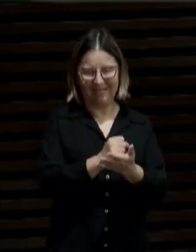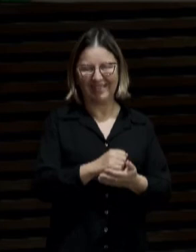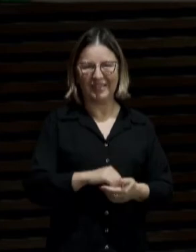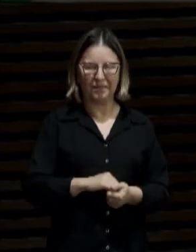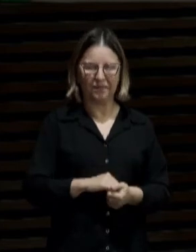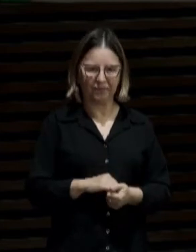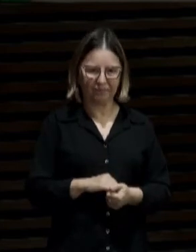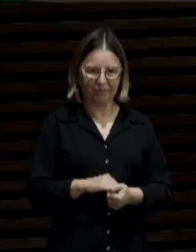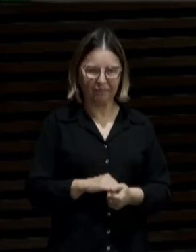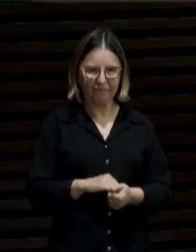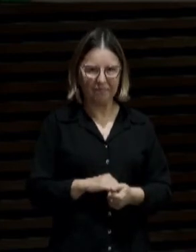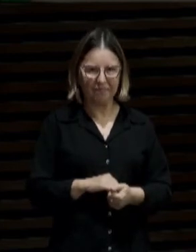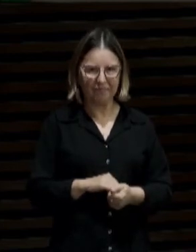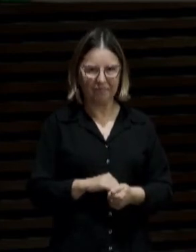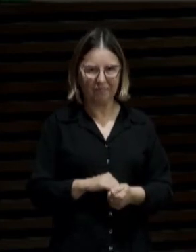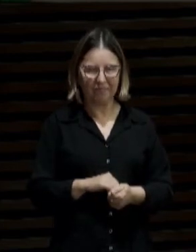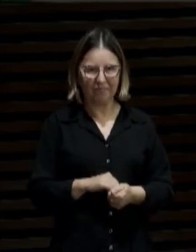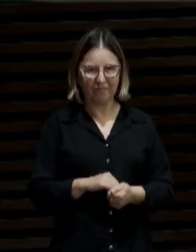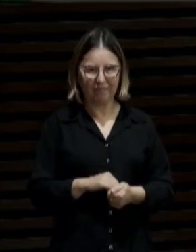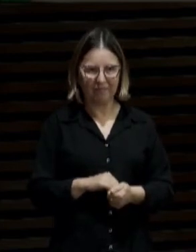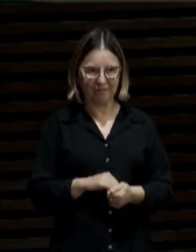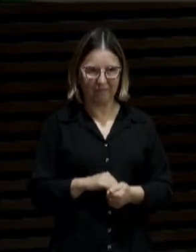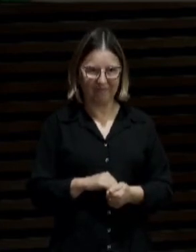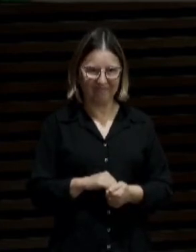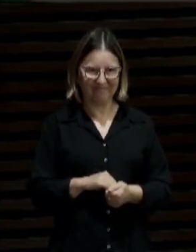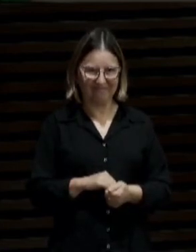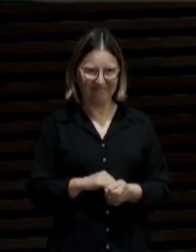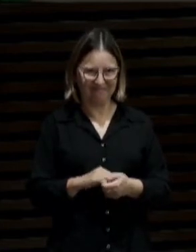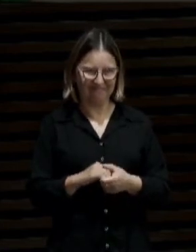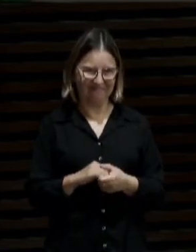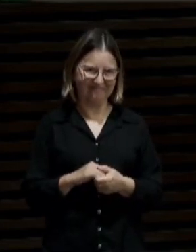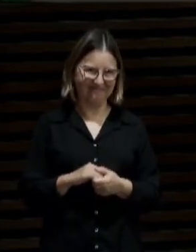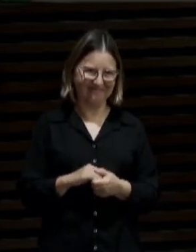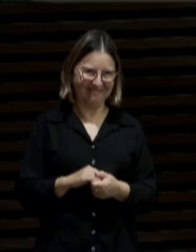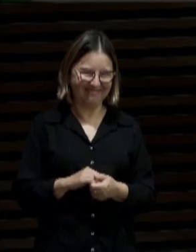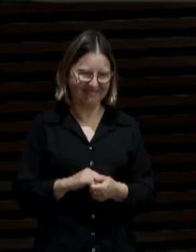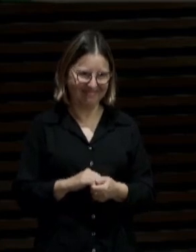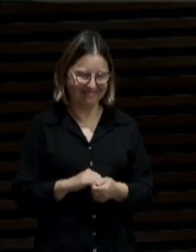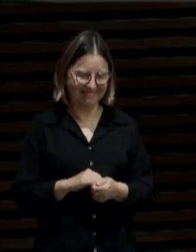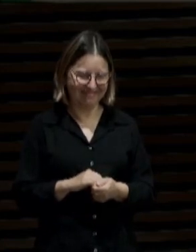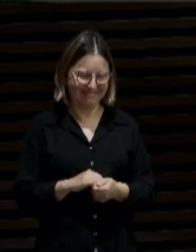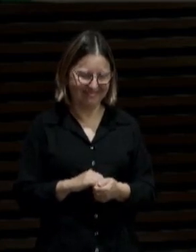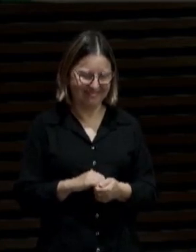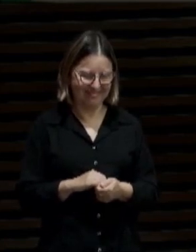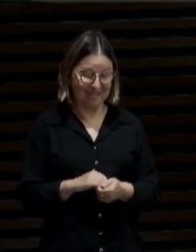converso com outra pessoa, a gente faz uma minuta, seus termos são esses, os meus termos são esses, concordo ou não concordo, tira aqui, tira ali, chega